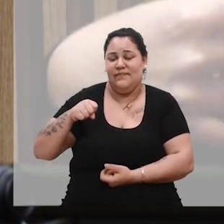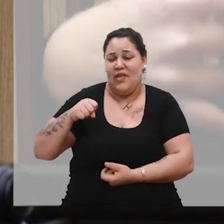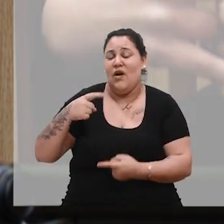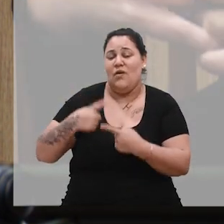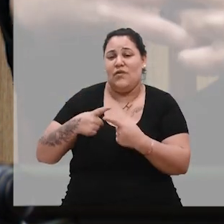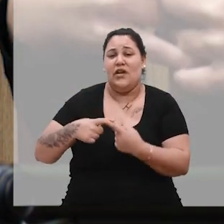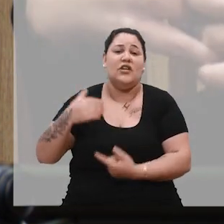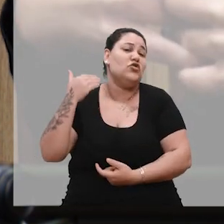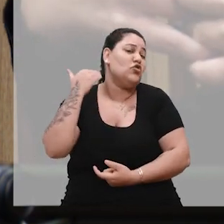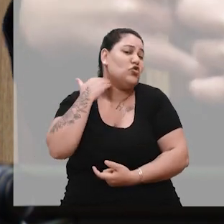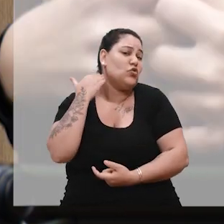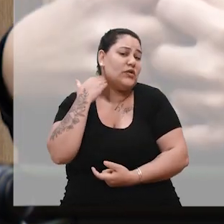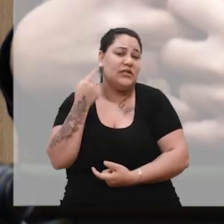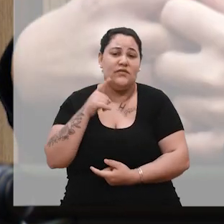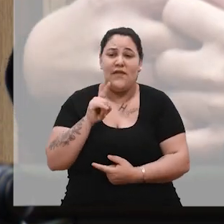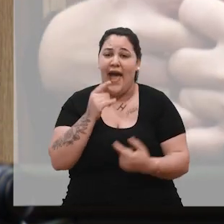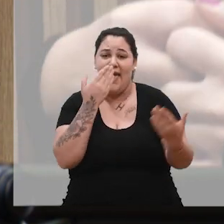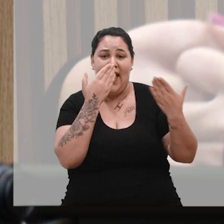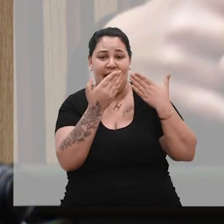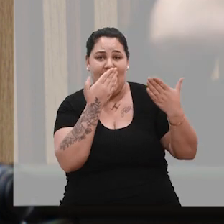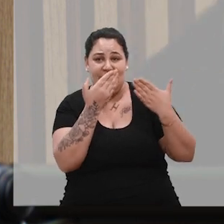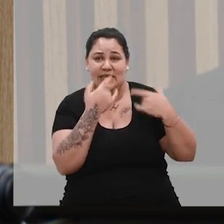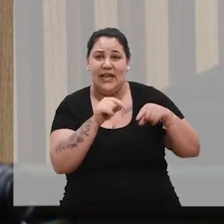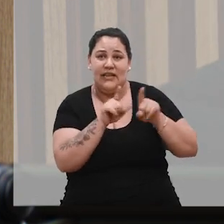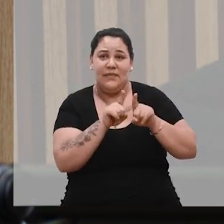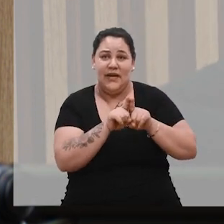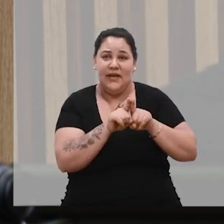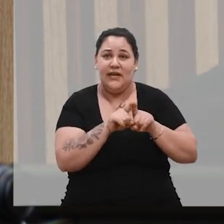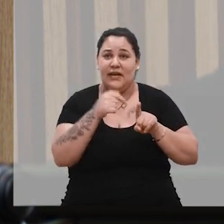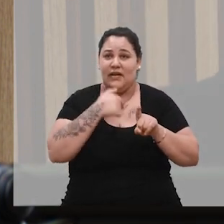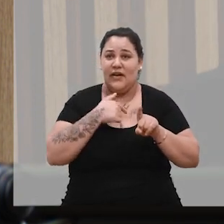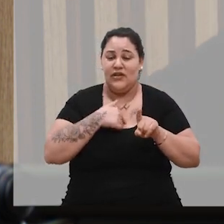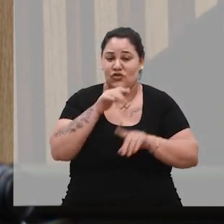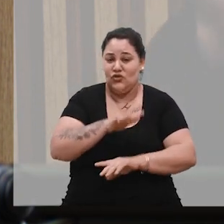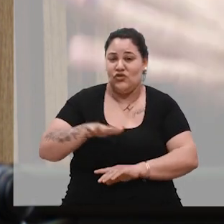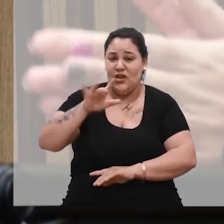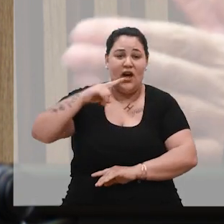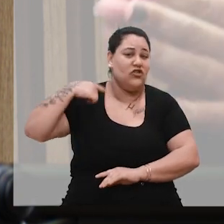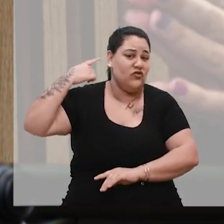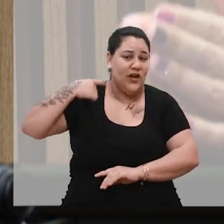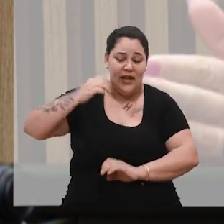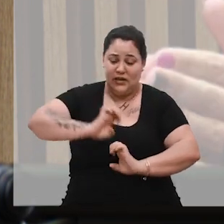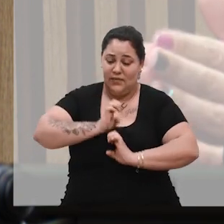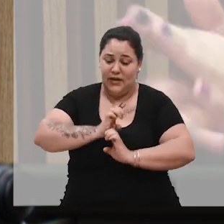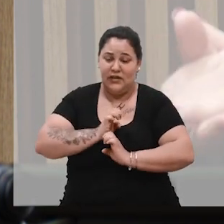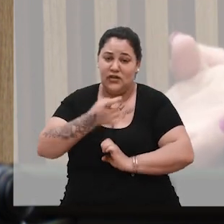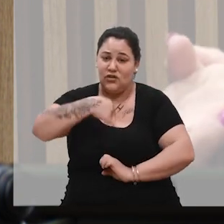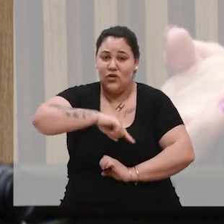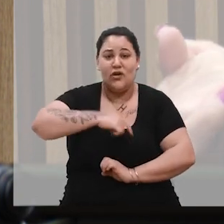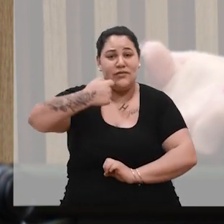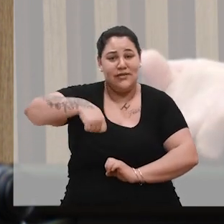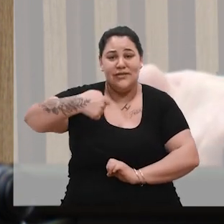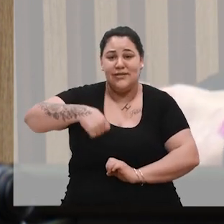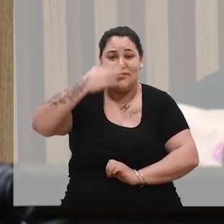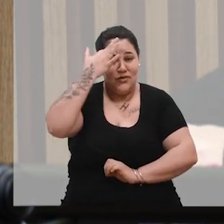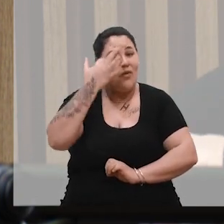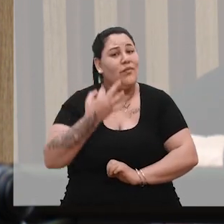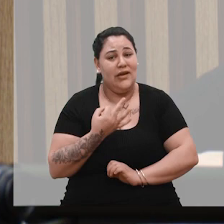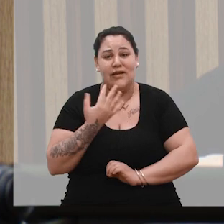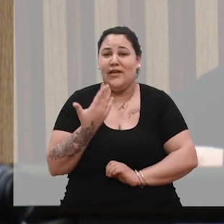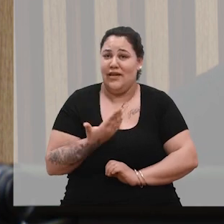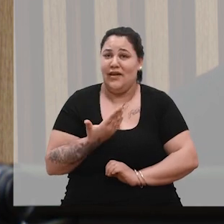magistrado, que qualquer juiz, desembargador vai avaliar também, e eu acho que nós, como classe de advogados e de empreendedores, também temos que conciliar,